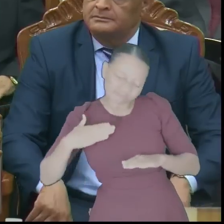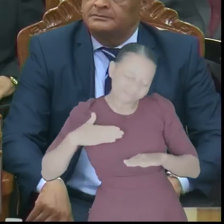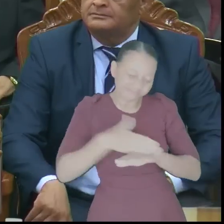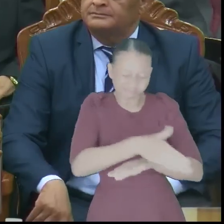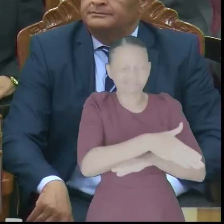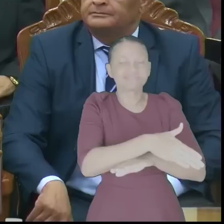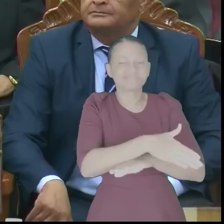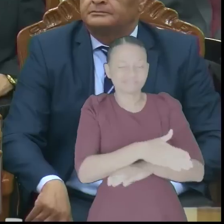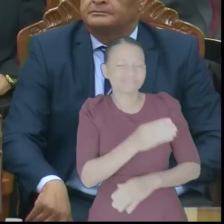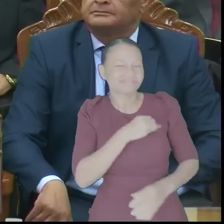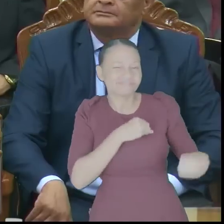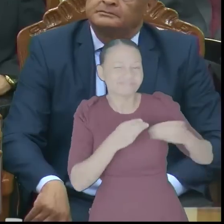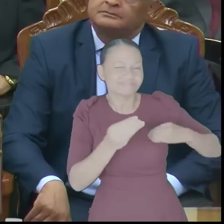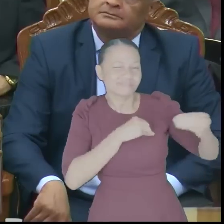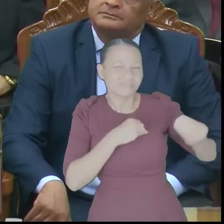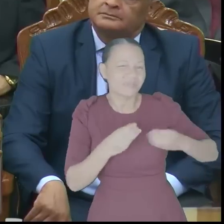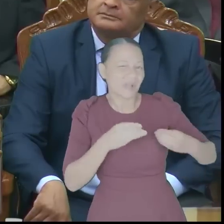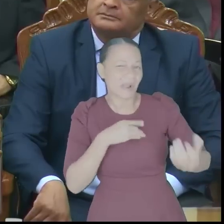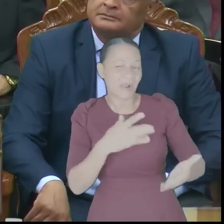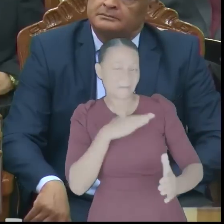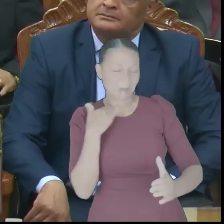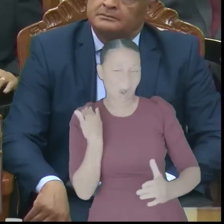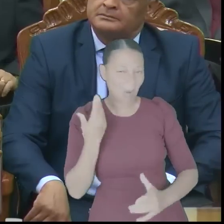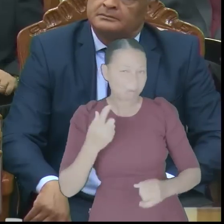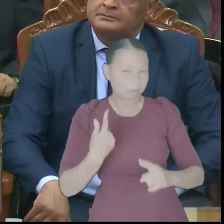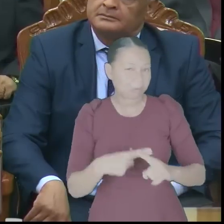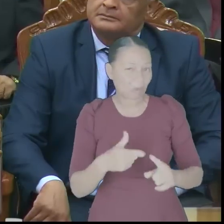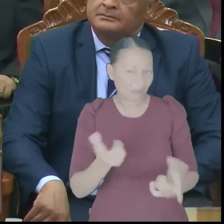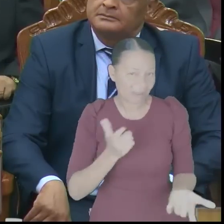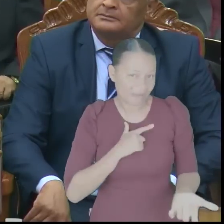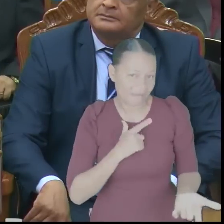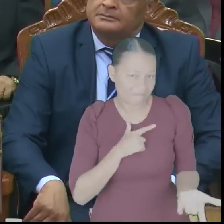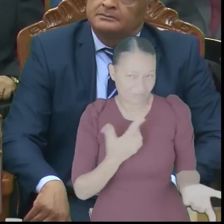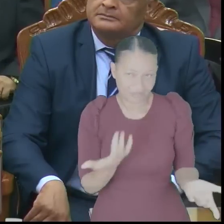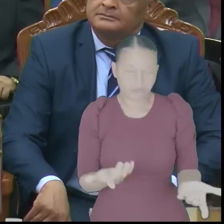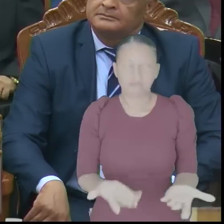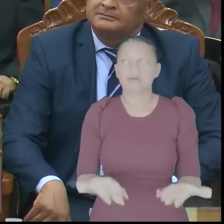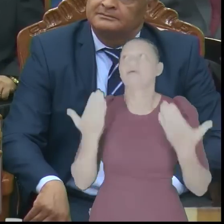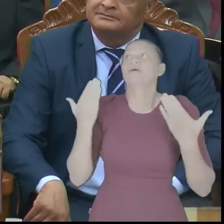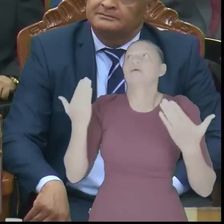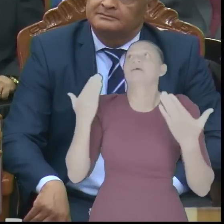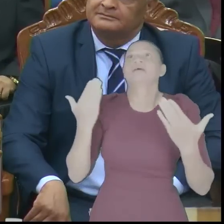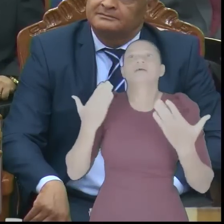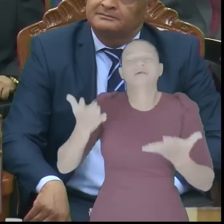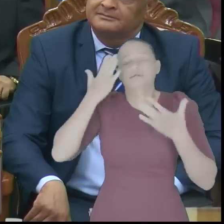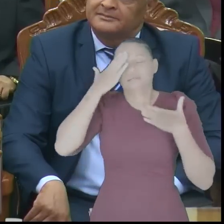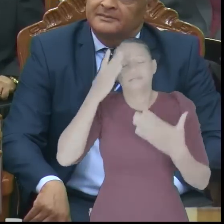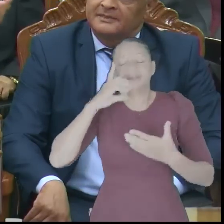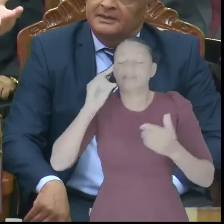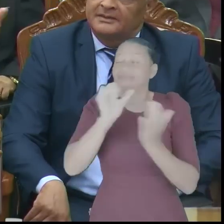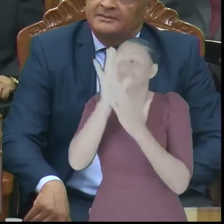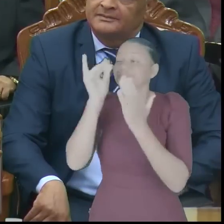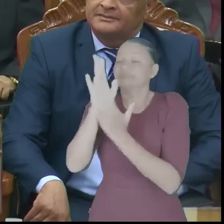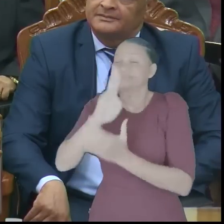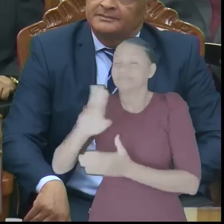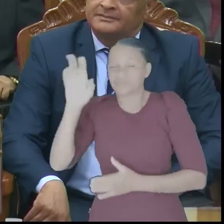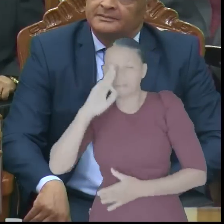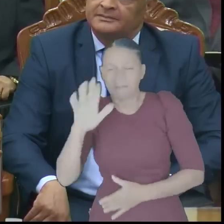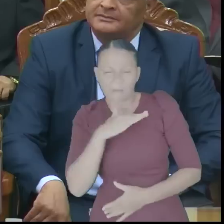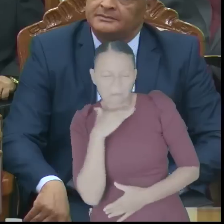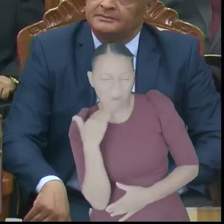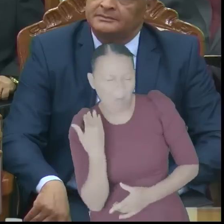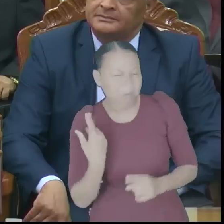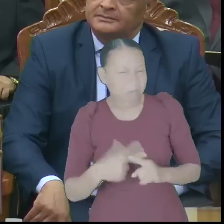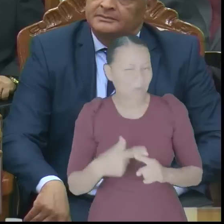homem, ou seja, ninguém morre porque é feio, graças a Deus, né, irmão? Louvado seja o nome do Senhor. E também ninguém morre porque é bonito,